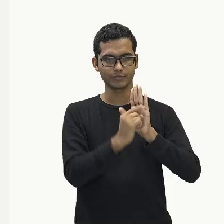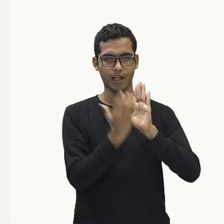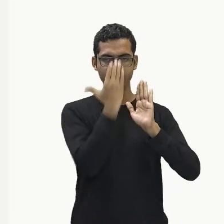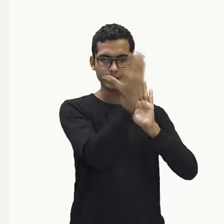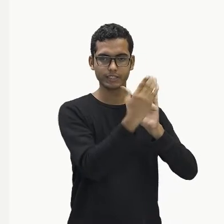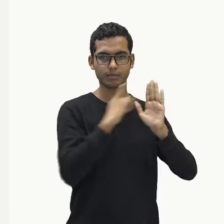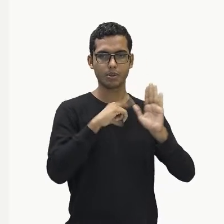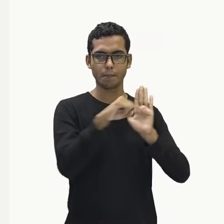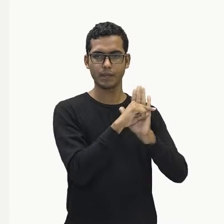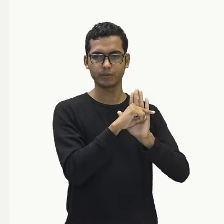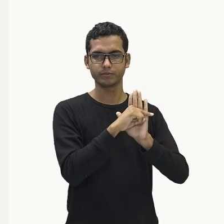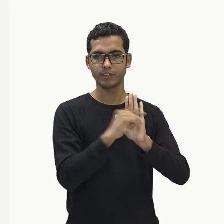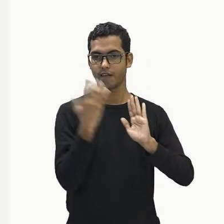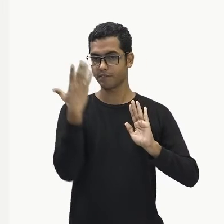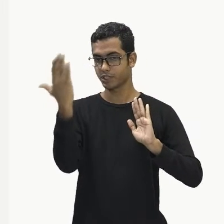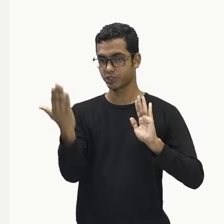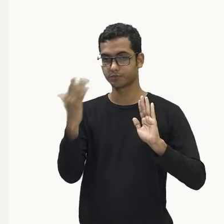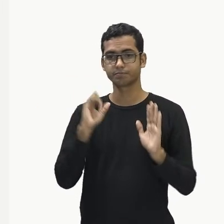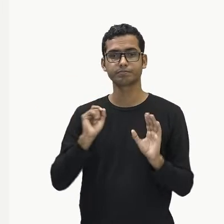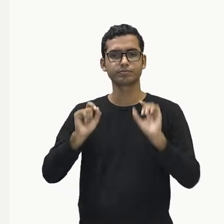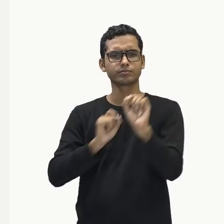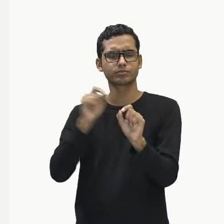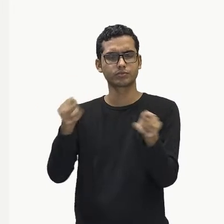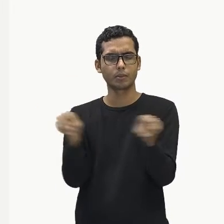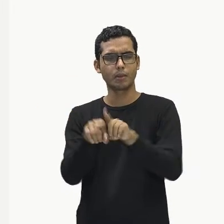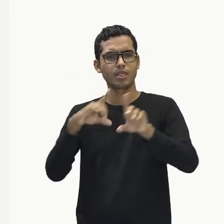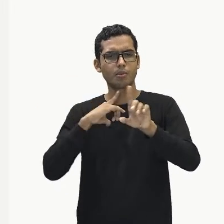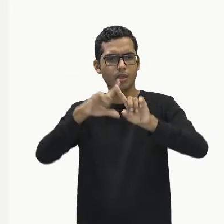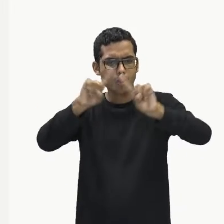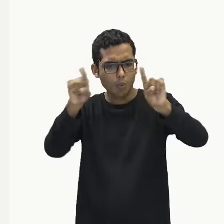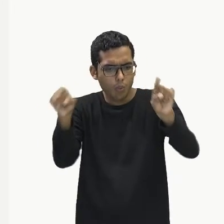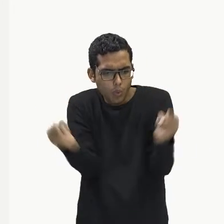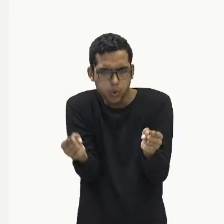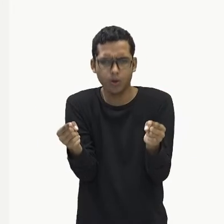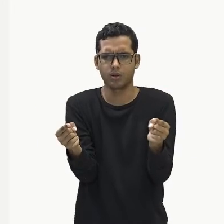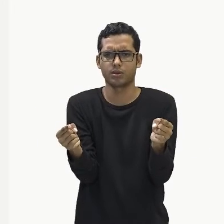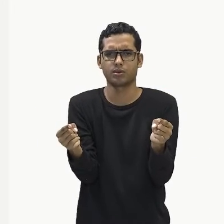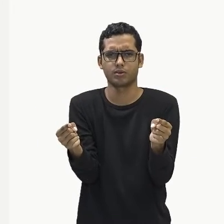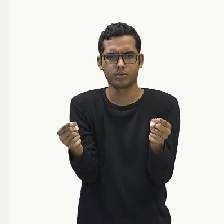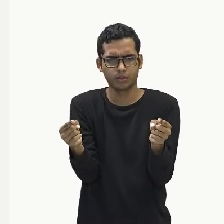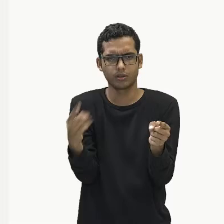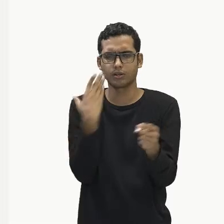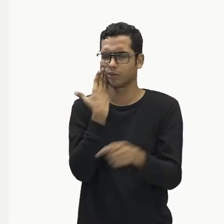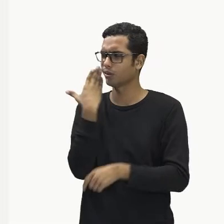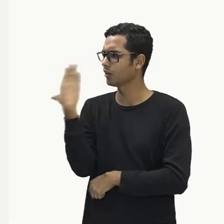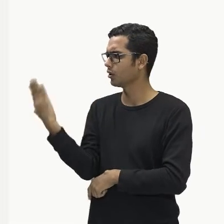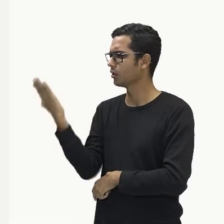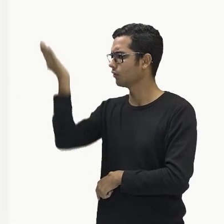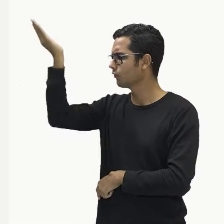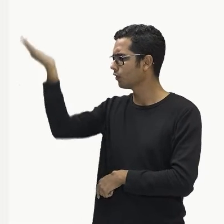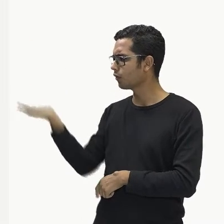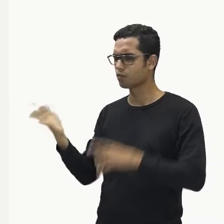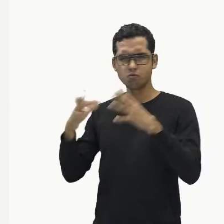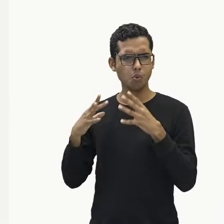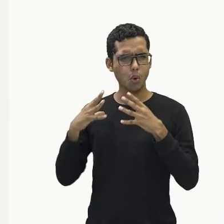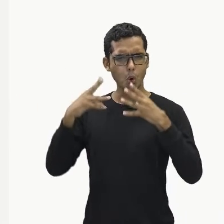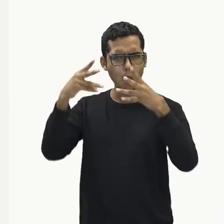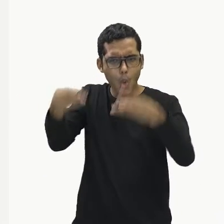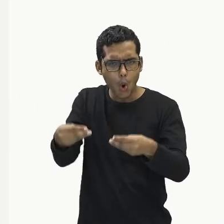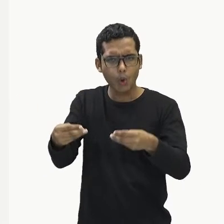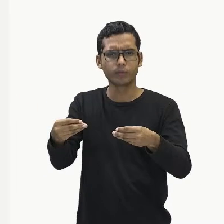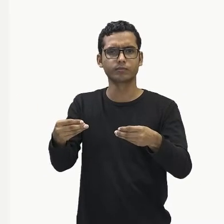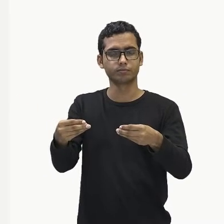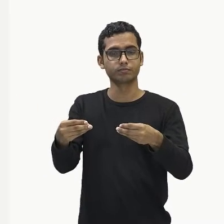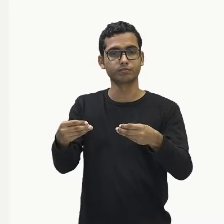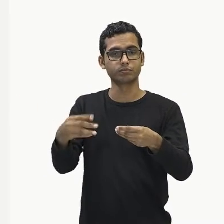também há o parêntese. Por que que o parêntese apareceu aqui em todos eles? Obedecendo o que